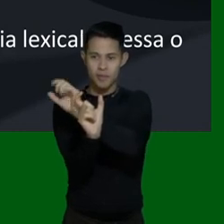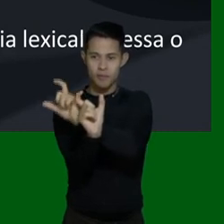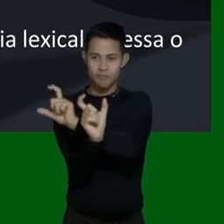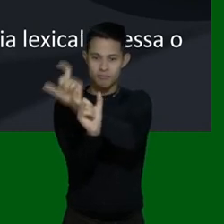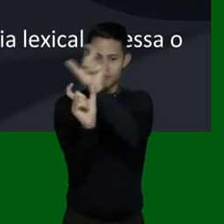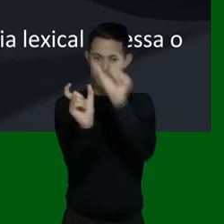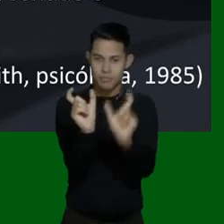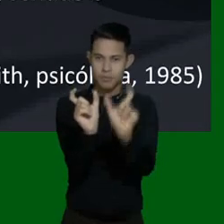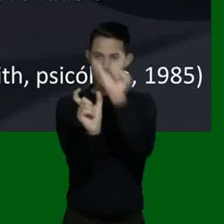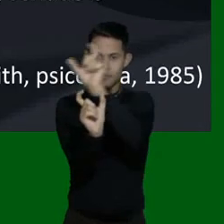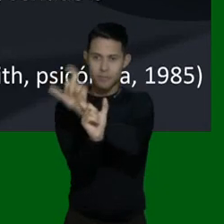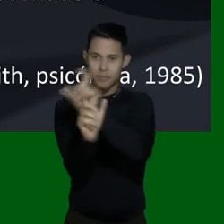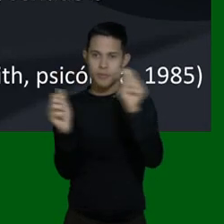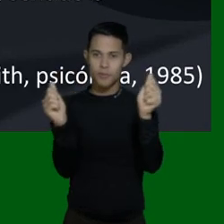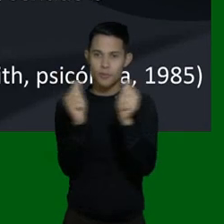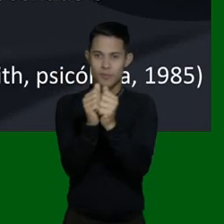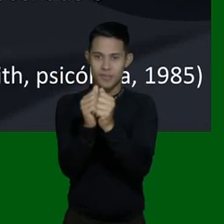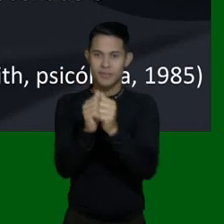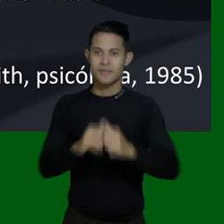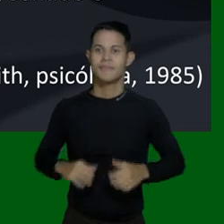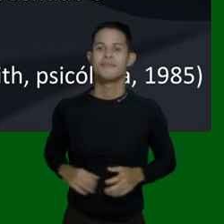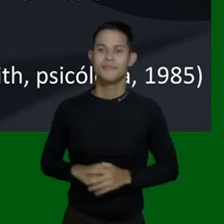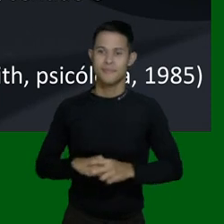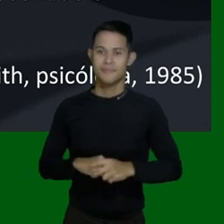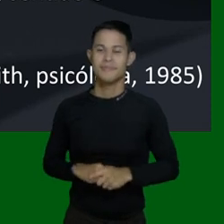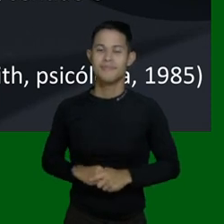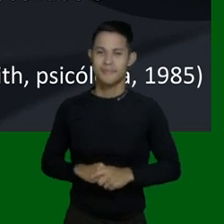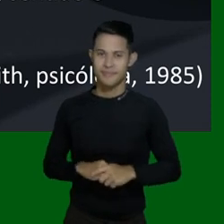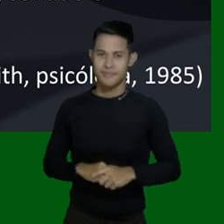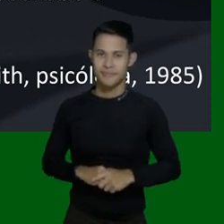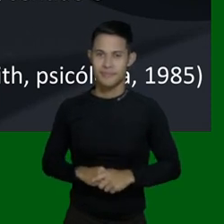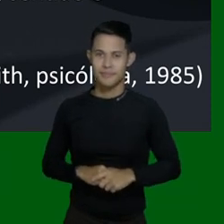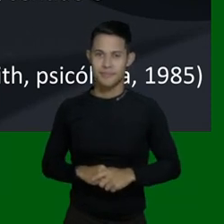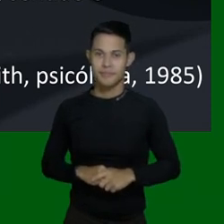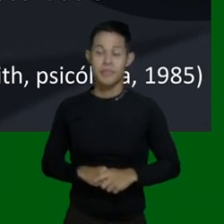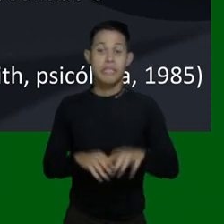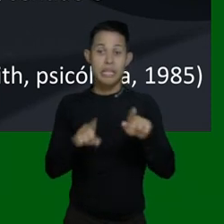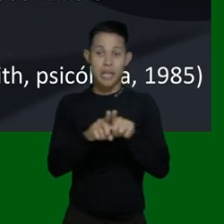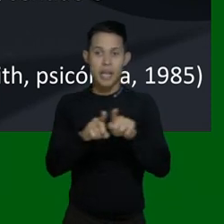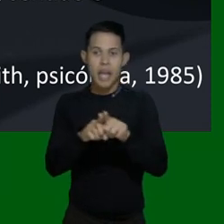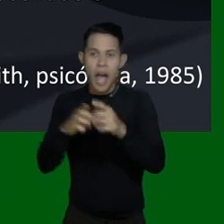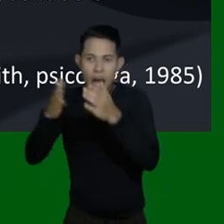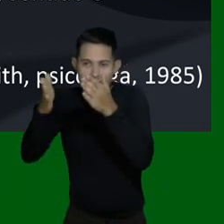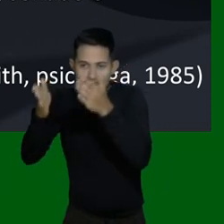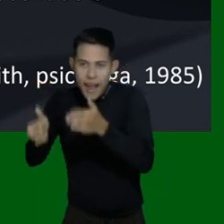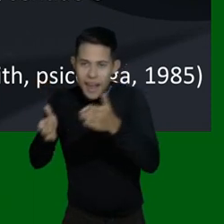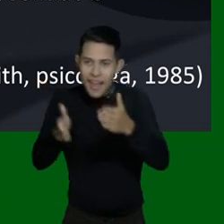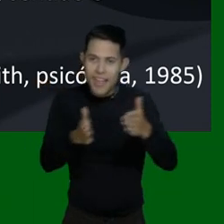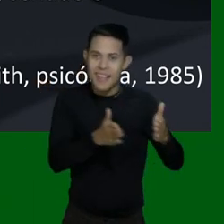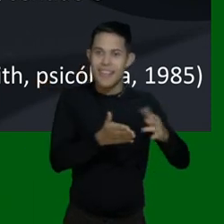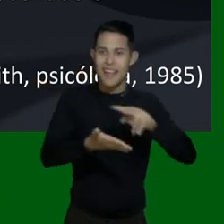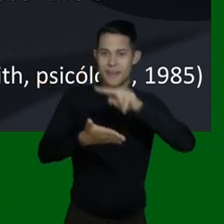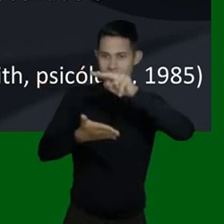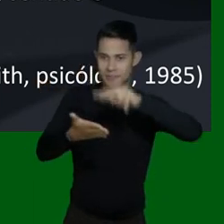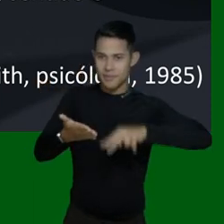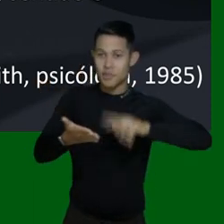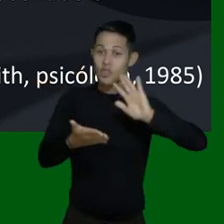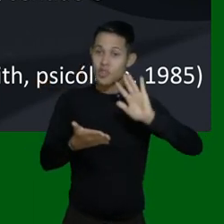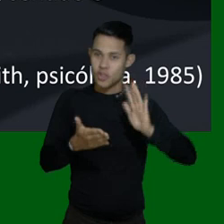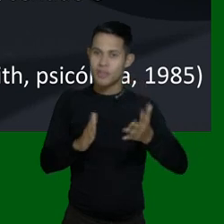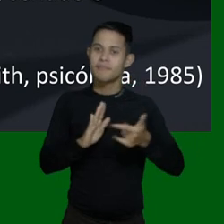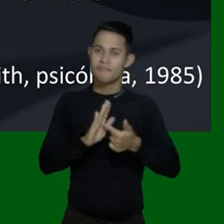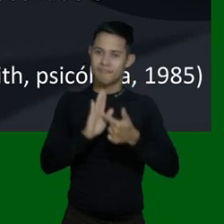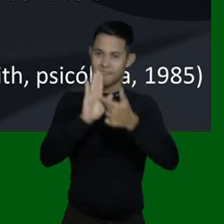informação pode passar e as etapas da Leitura que já também já foi colocado um pouquinho a